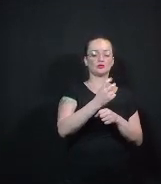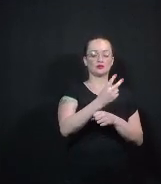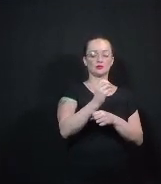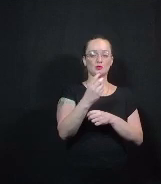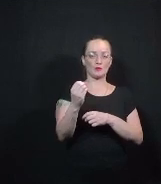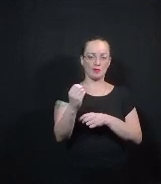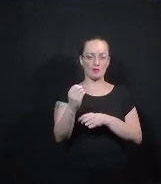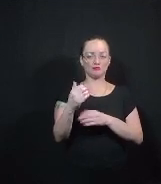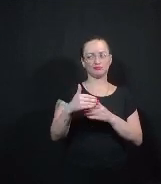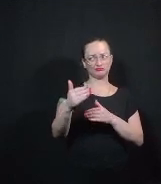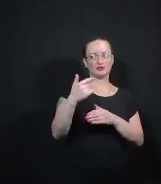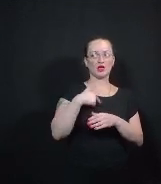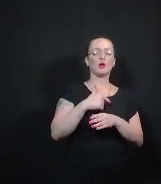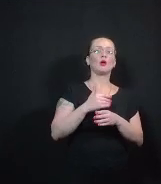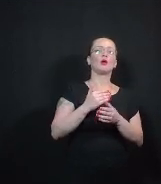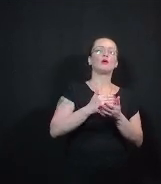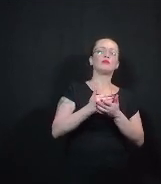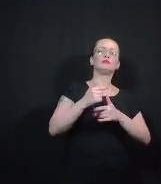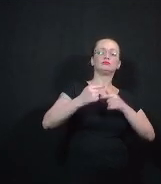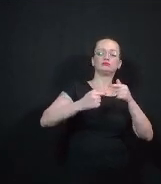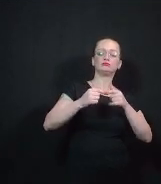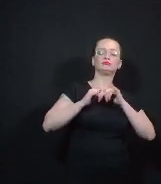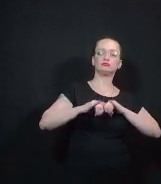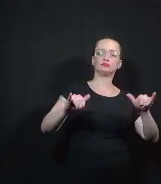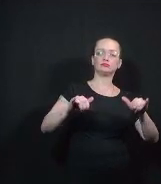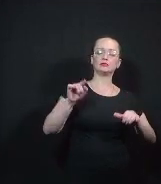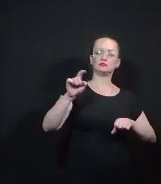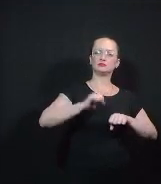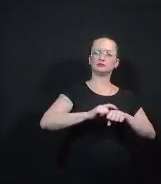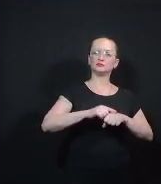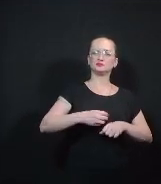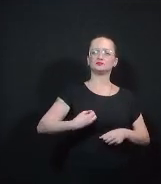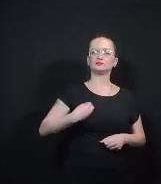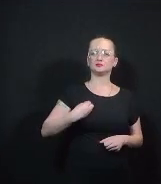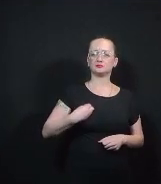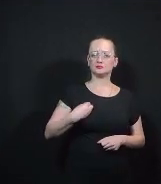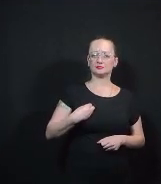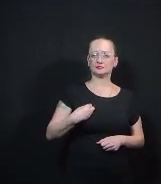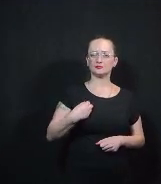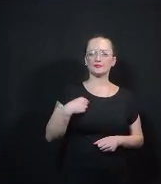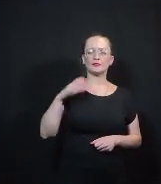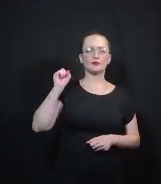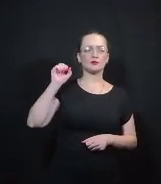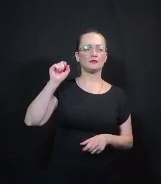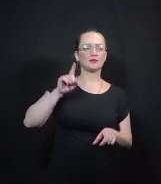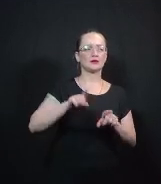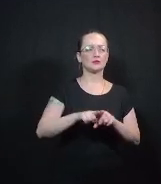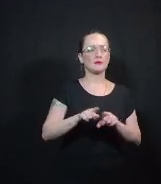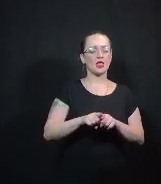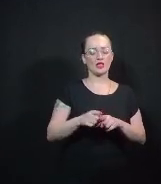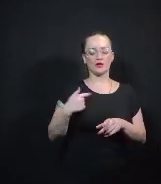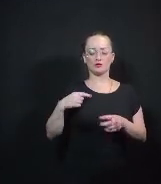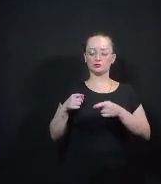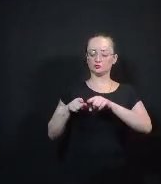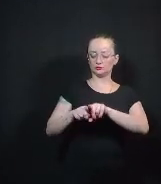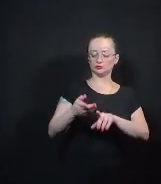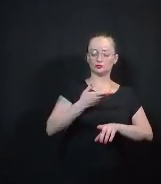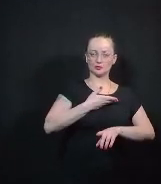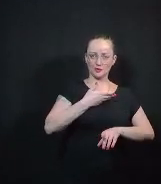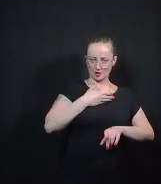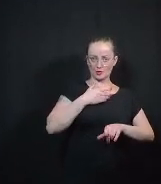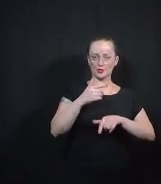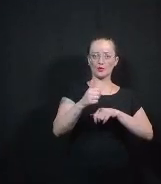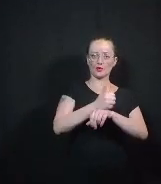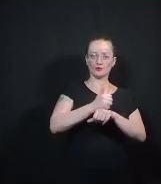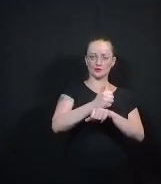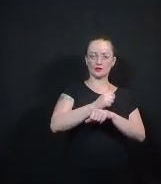políticas. Existia naquele momento, e você ouvia isso entre os seus pares profissionais,